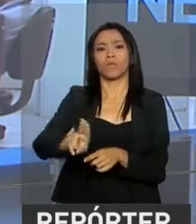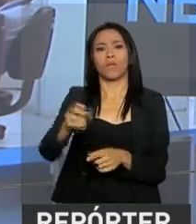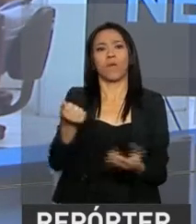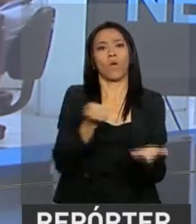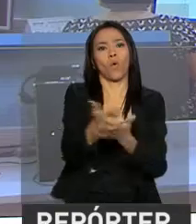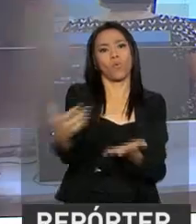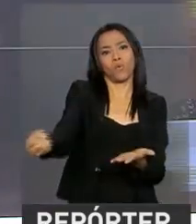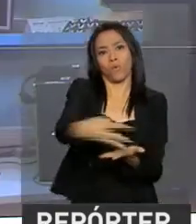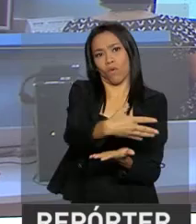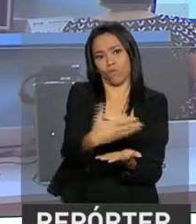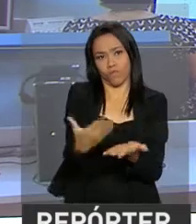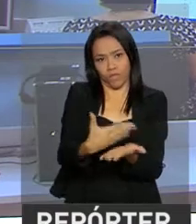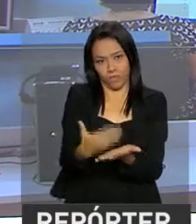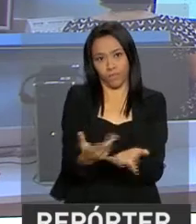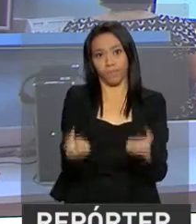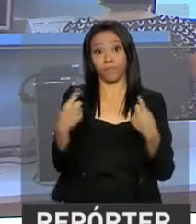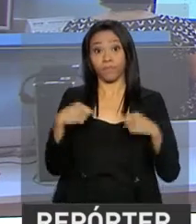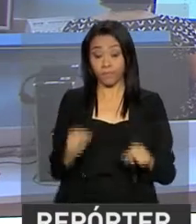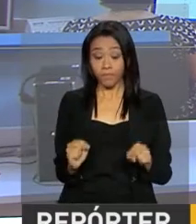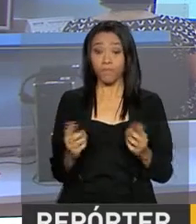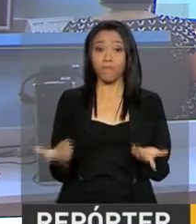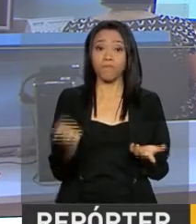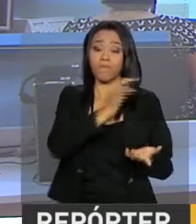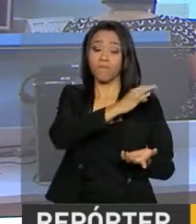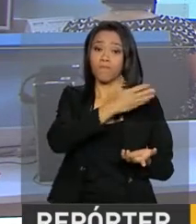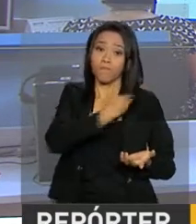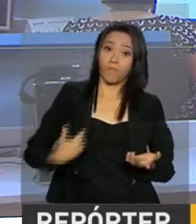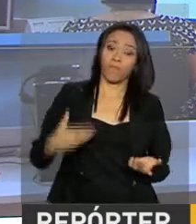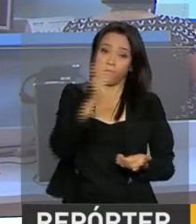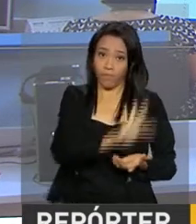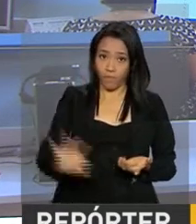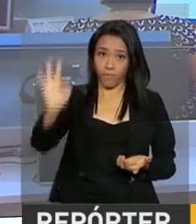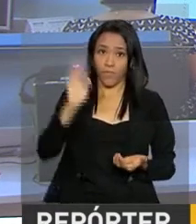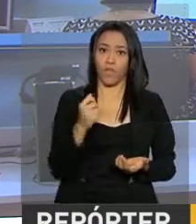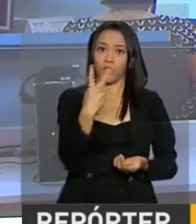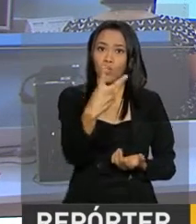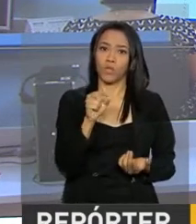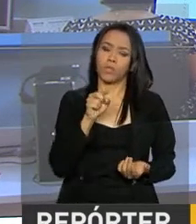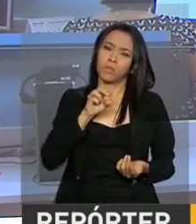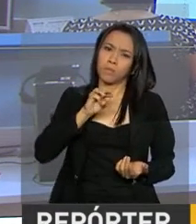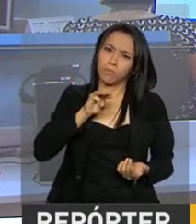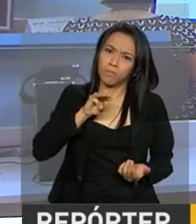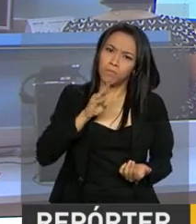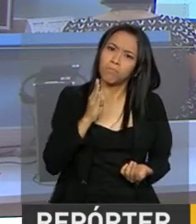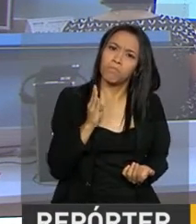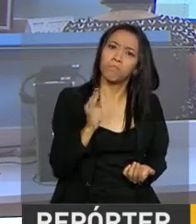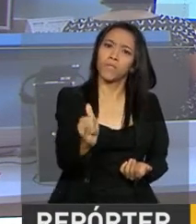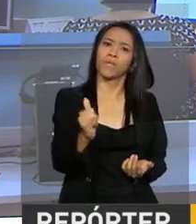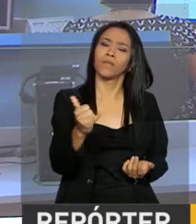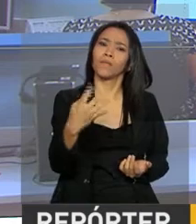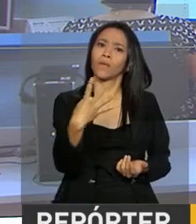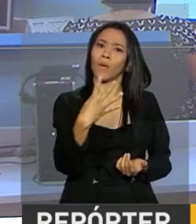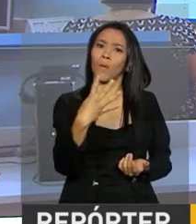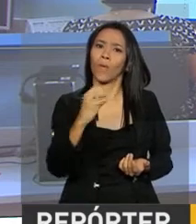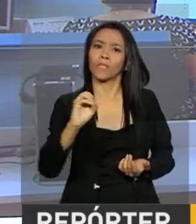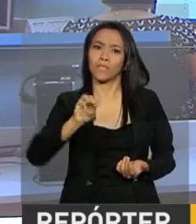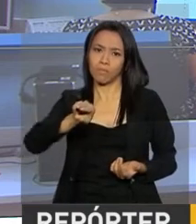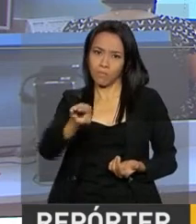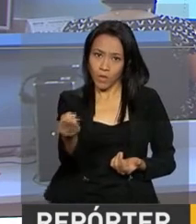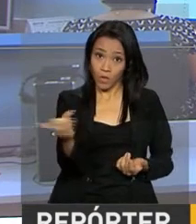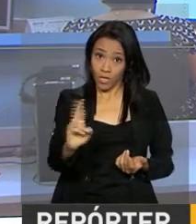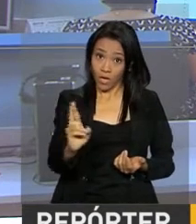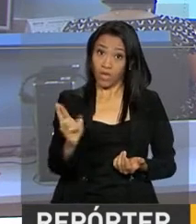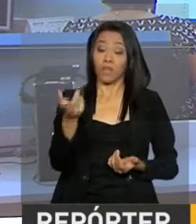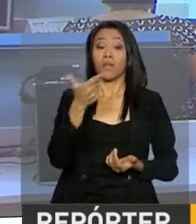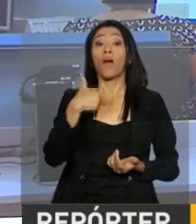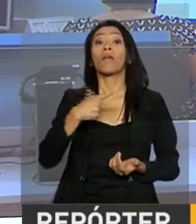didáticos o governo federal vai repassar 2 milhões e 400 milhões de reais aos beneficiários do bolsa família